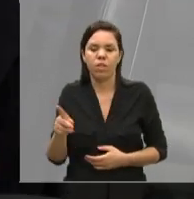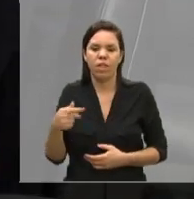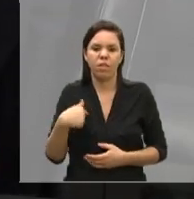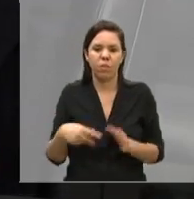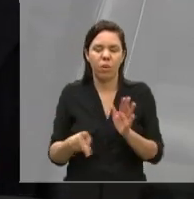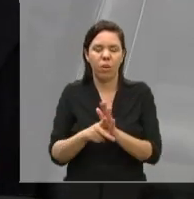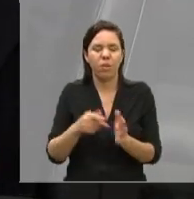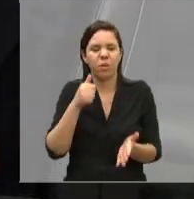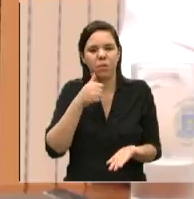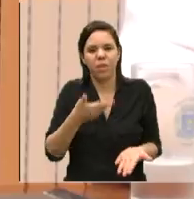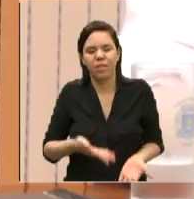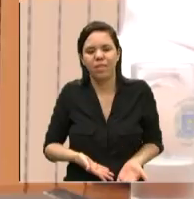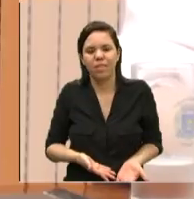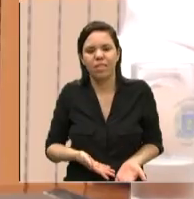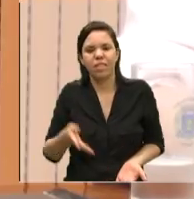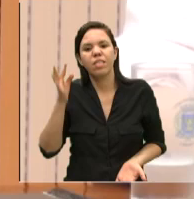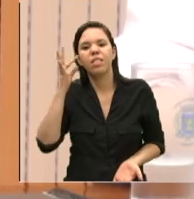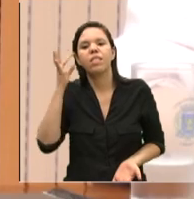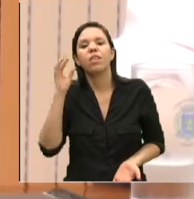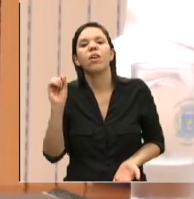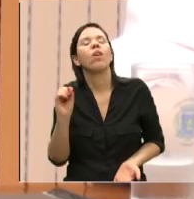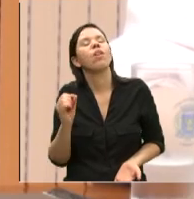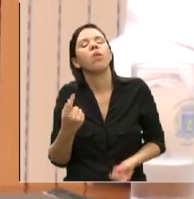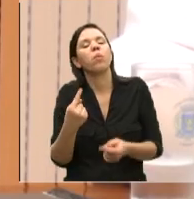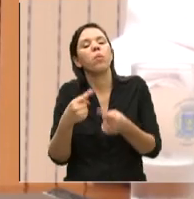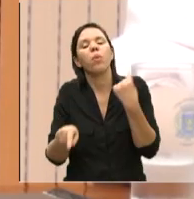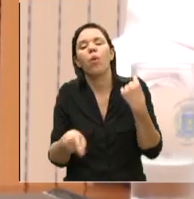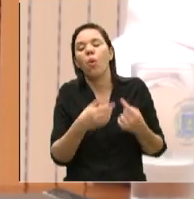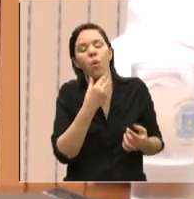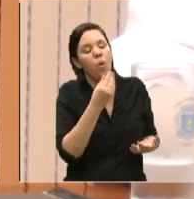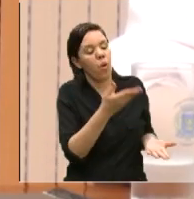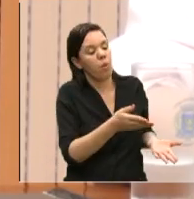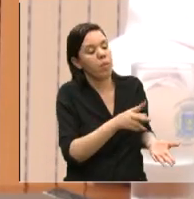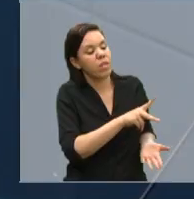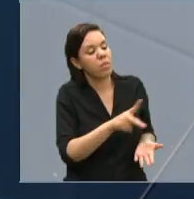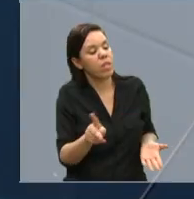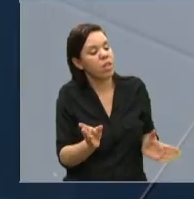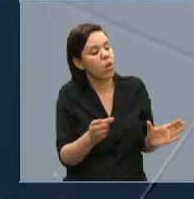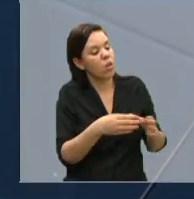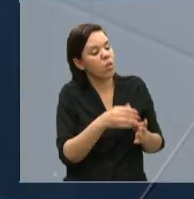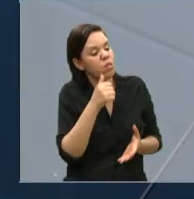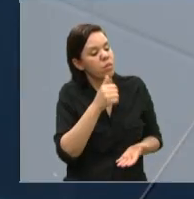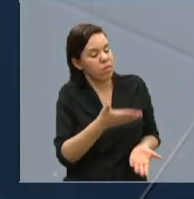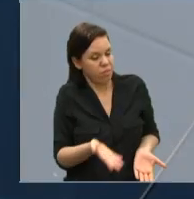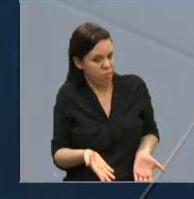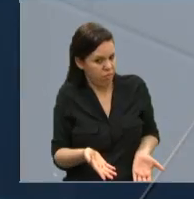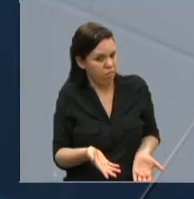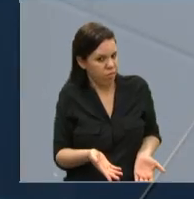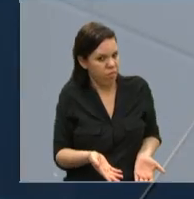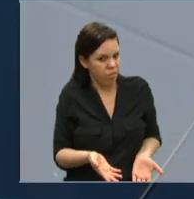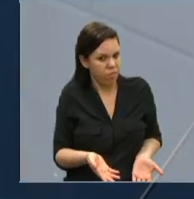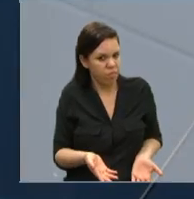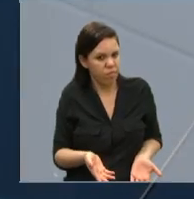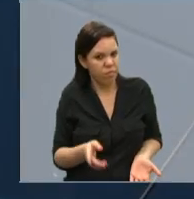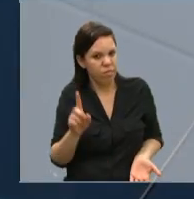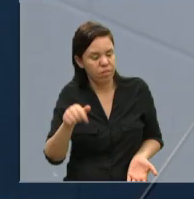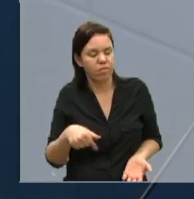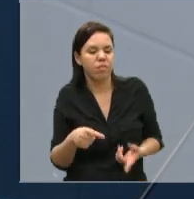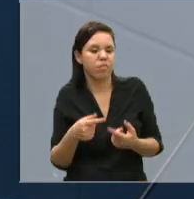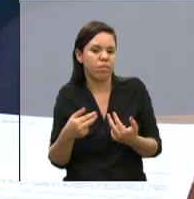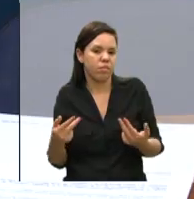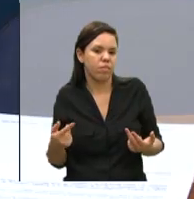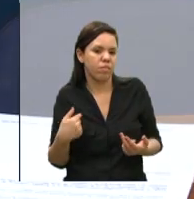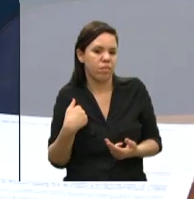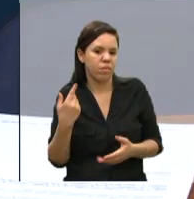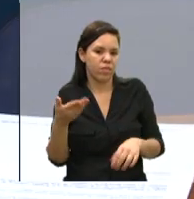ser comigo, né? Porque, imagina, né? Não faria o menor sentido um homem presidir a Comissão da Mulher, né? Essa foi uma das questões,